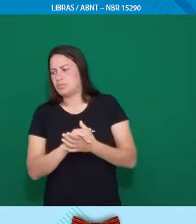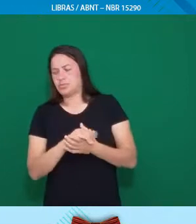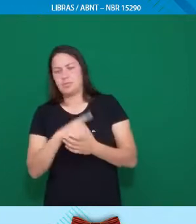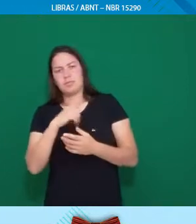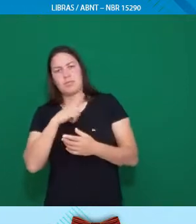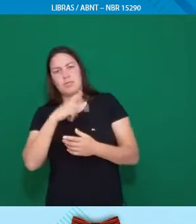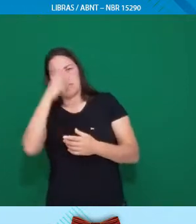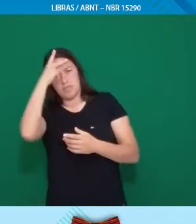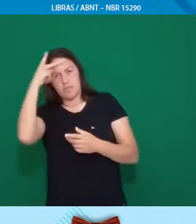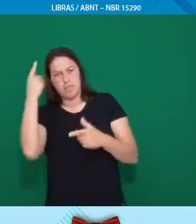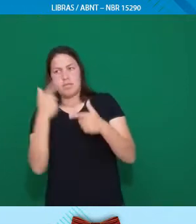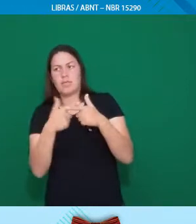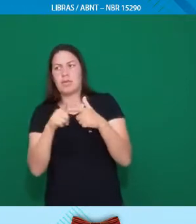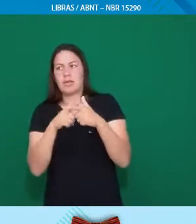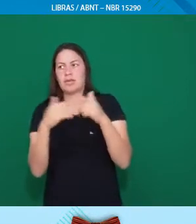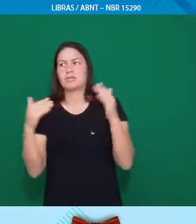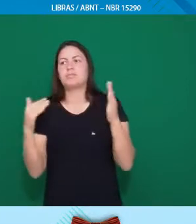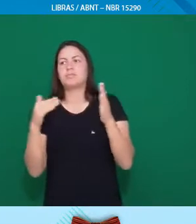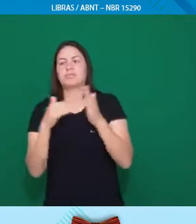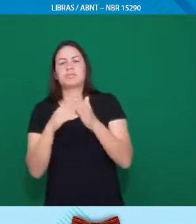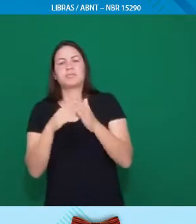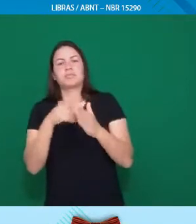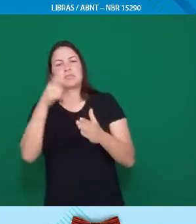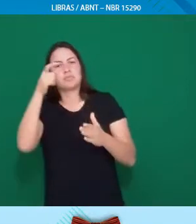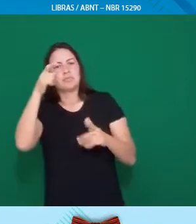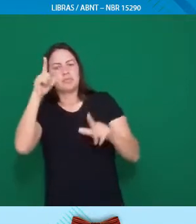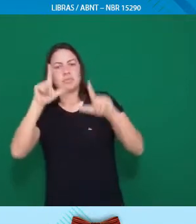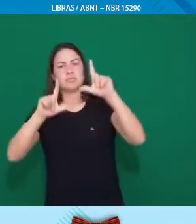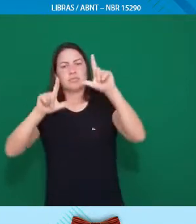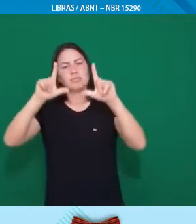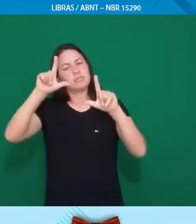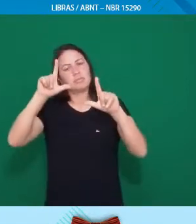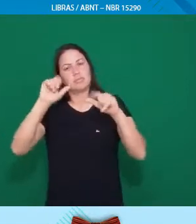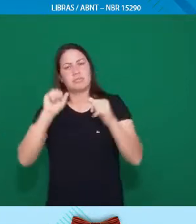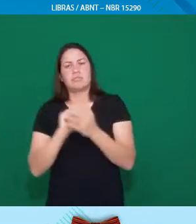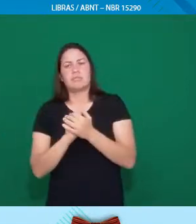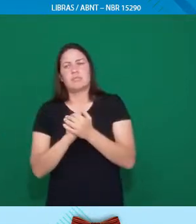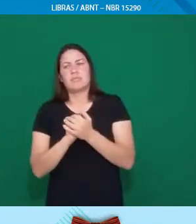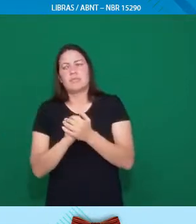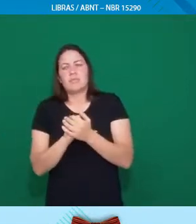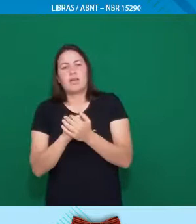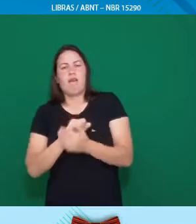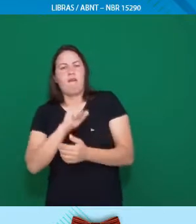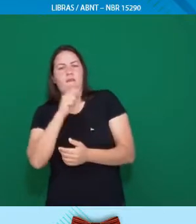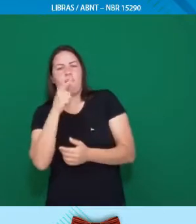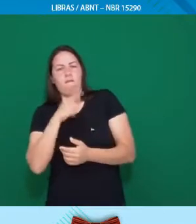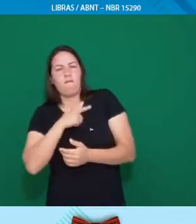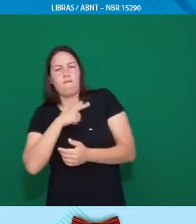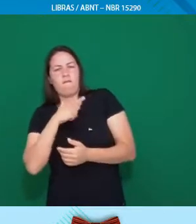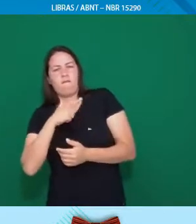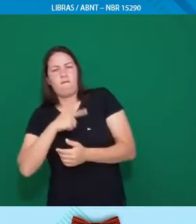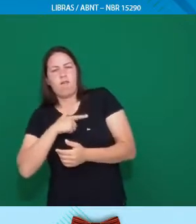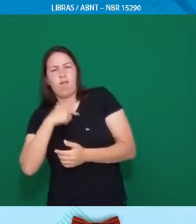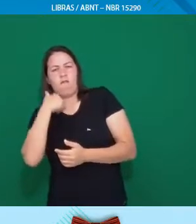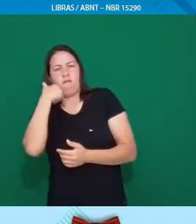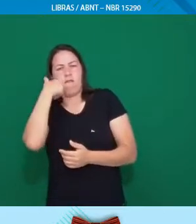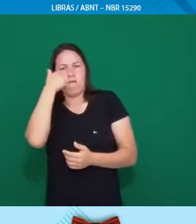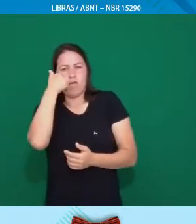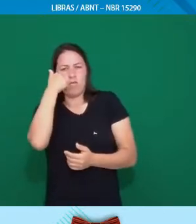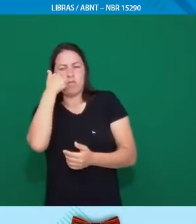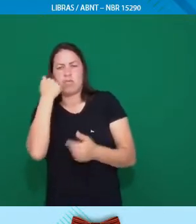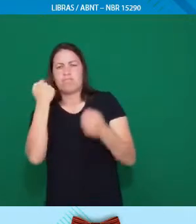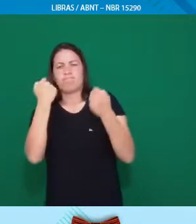tem uma situação que tem pessoas que estão nos assistindo simplesmente o consideram uma vergonha sabe primeiro